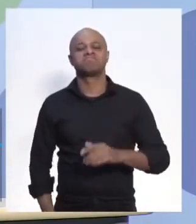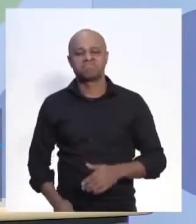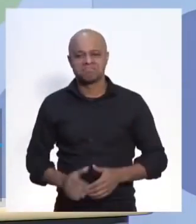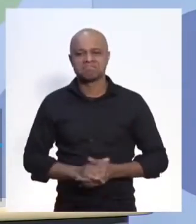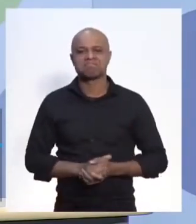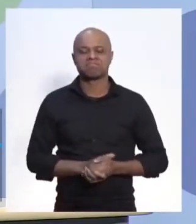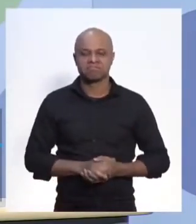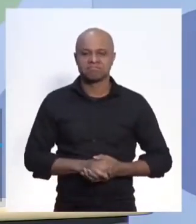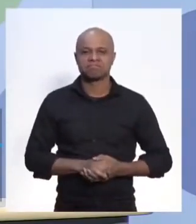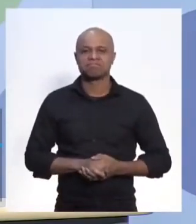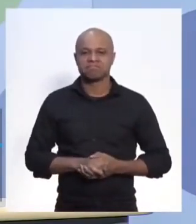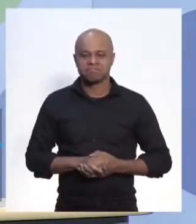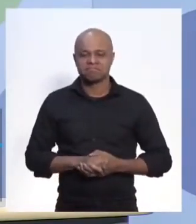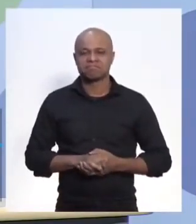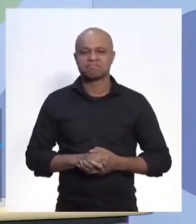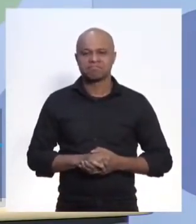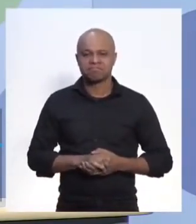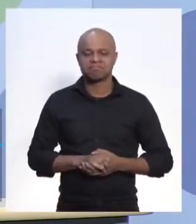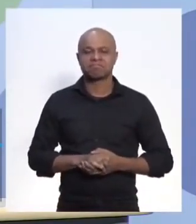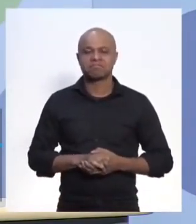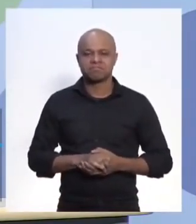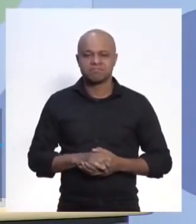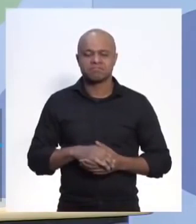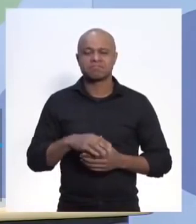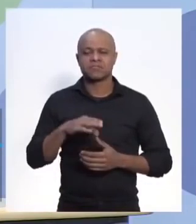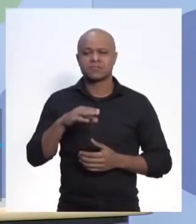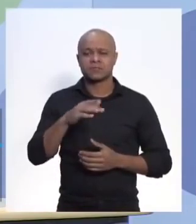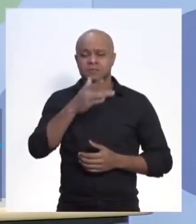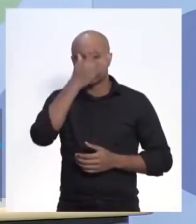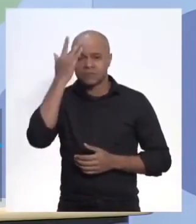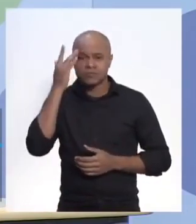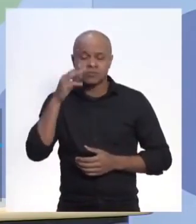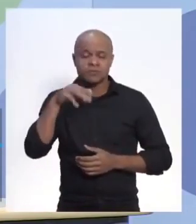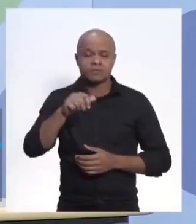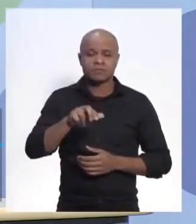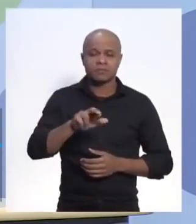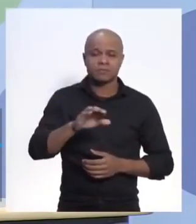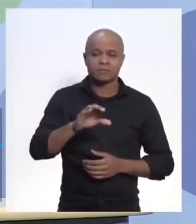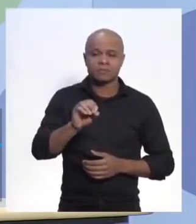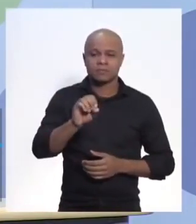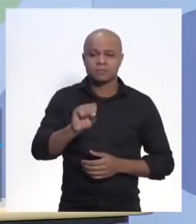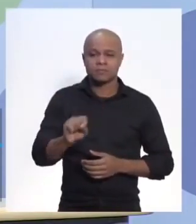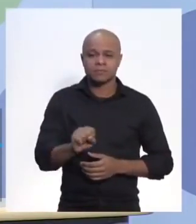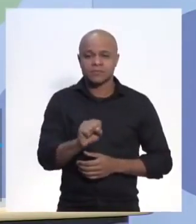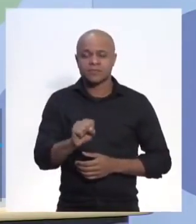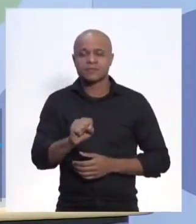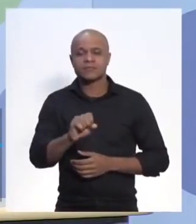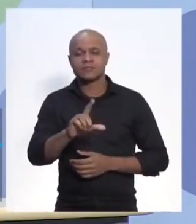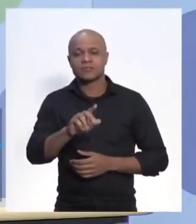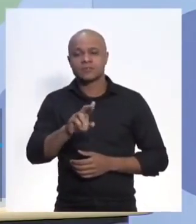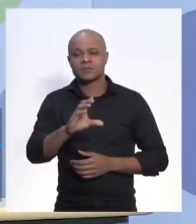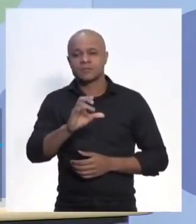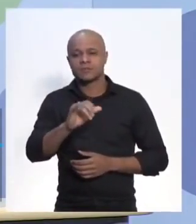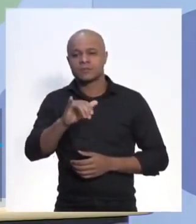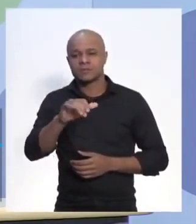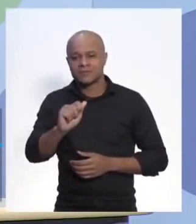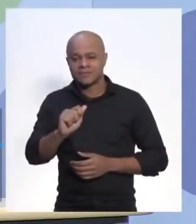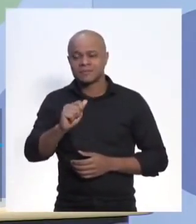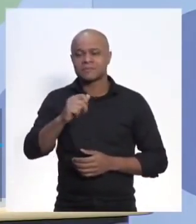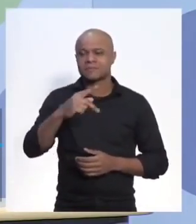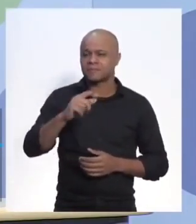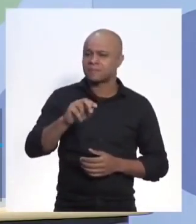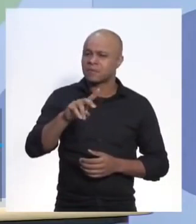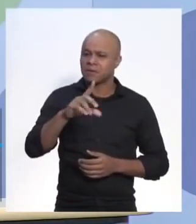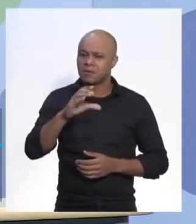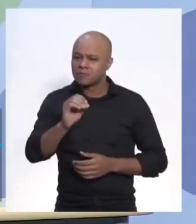tanta gente que respondeu, nós temos lá o Marcos, a Isabel, o Diego, o Cauã, a Lúcia, o Paulo e a